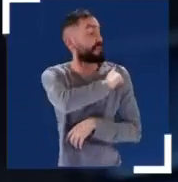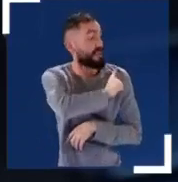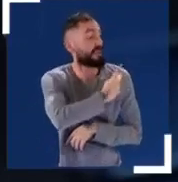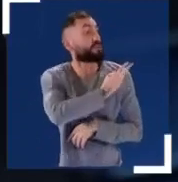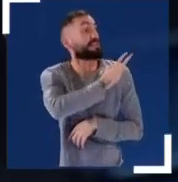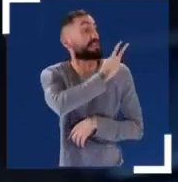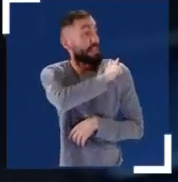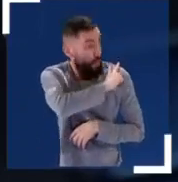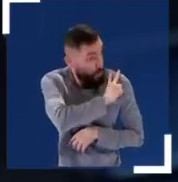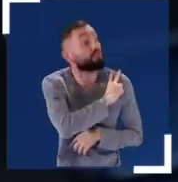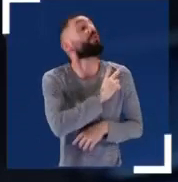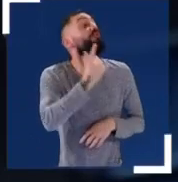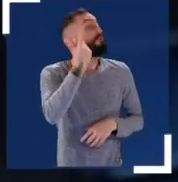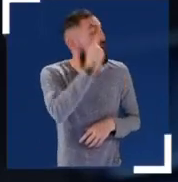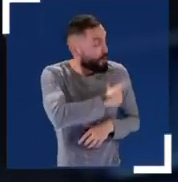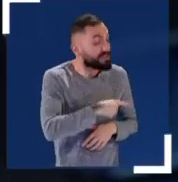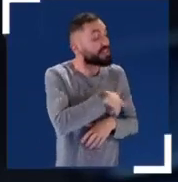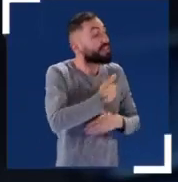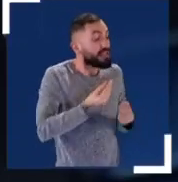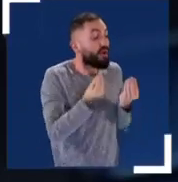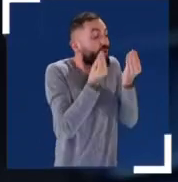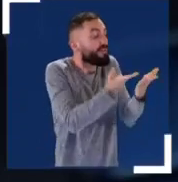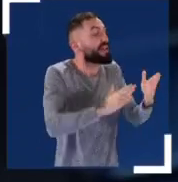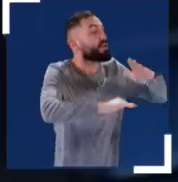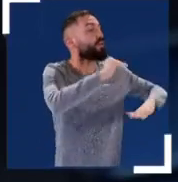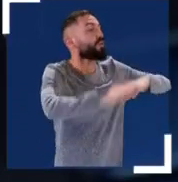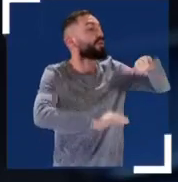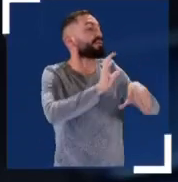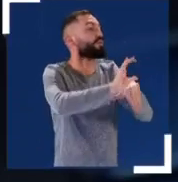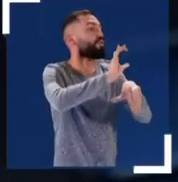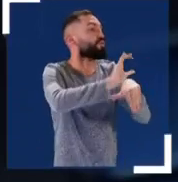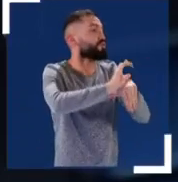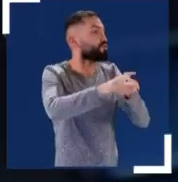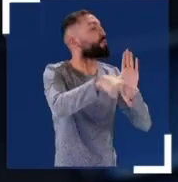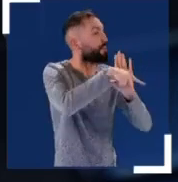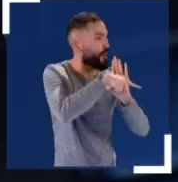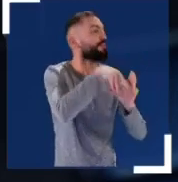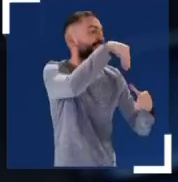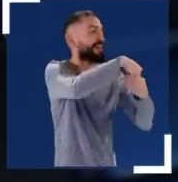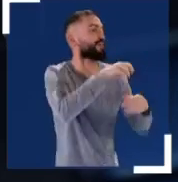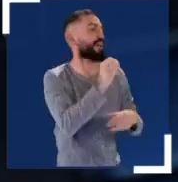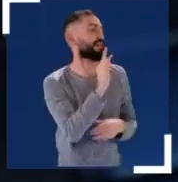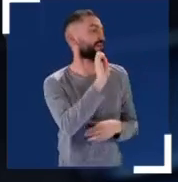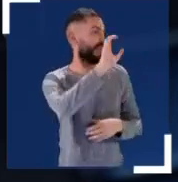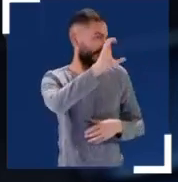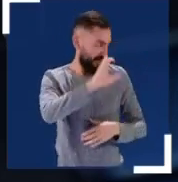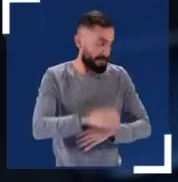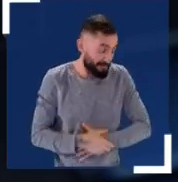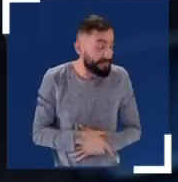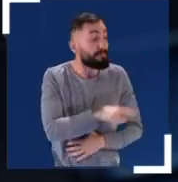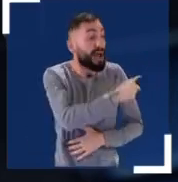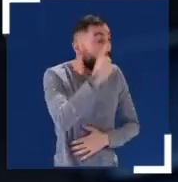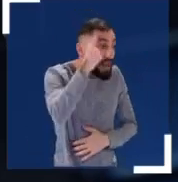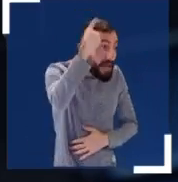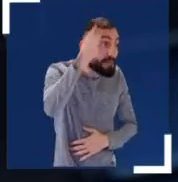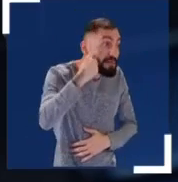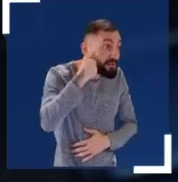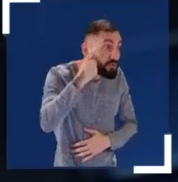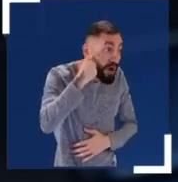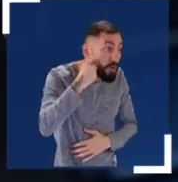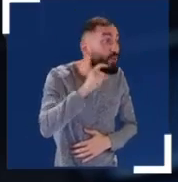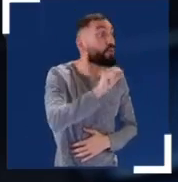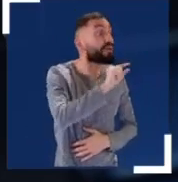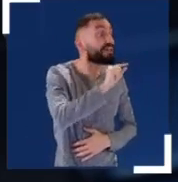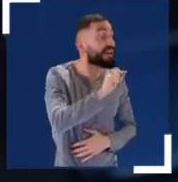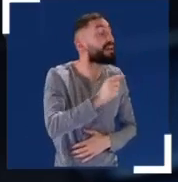dos alunos, possam ter um curso técnico a partir do segundo ano das ETECs. Mas lembrando, João, que... quando a Prefeitura de São Paulo